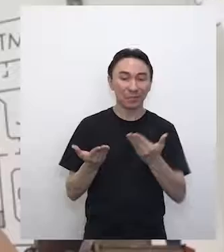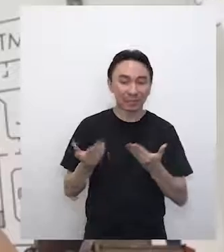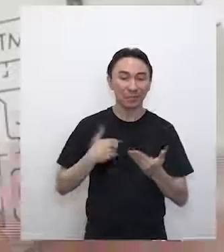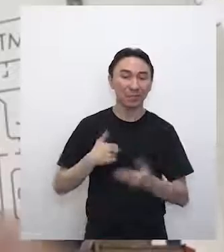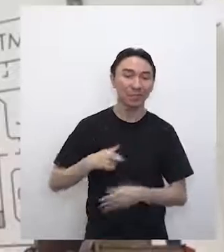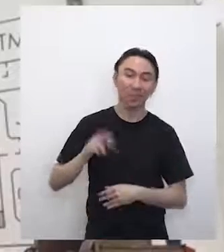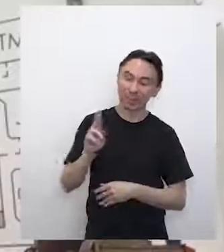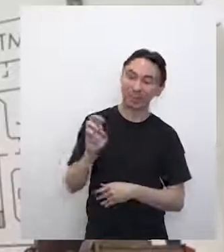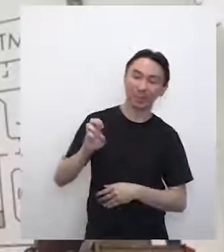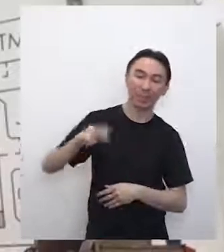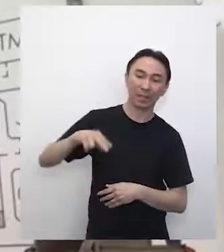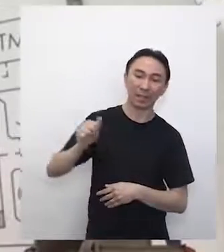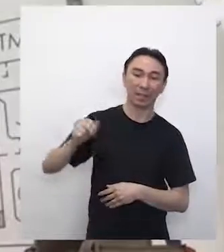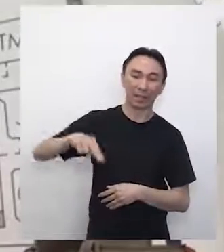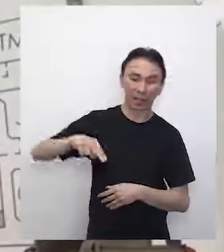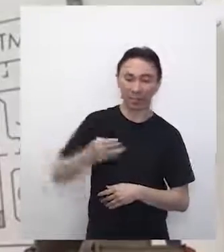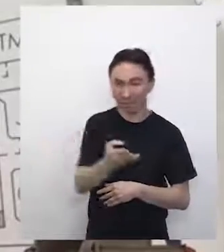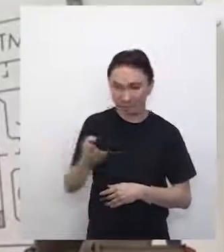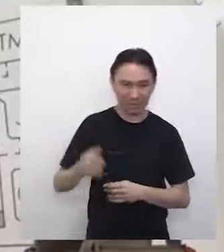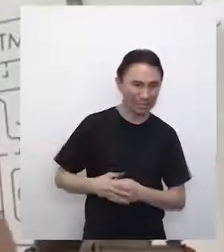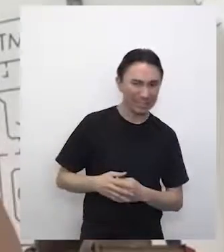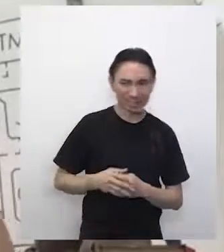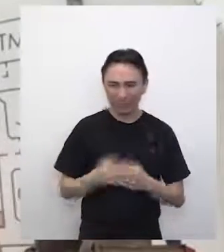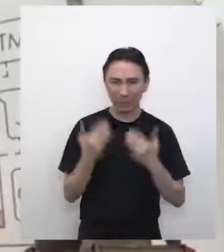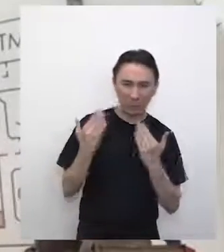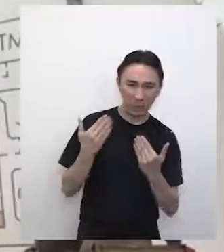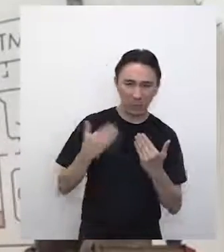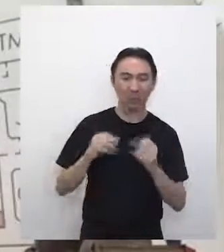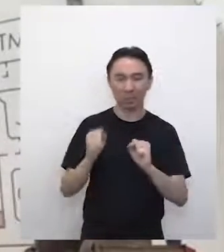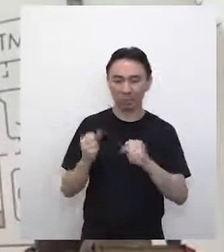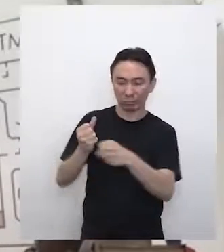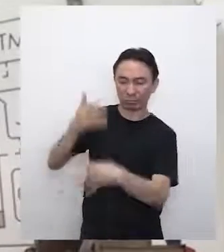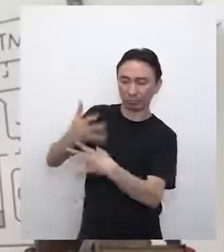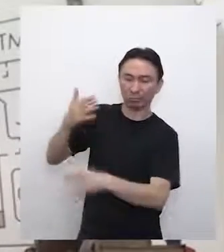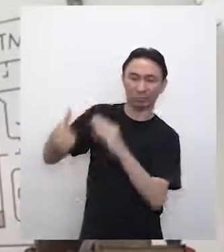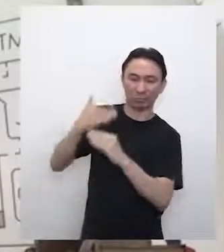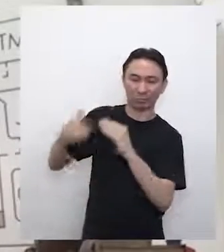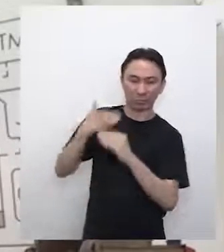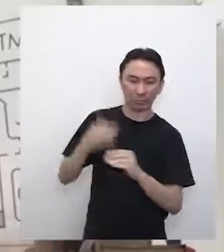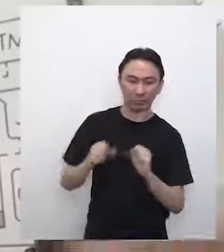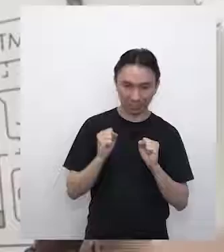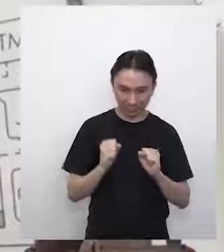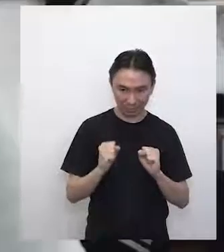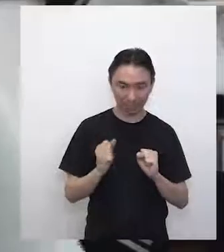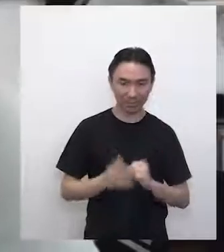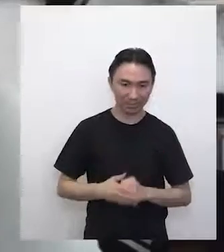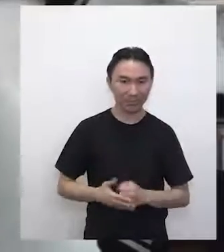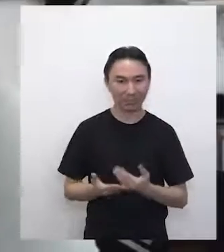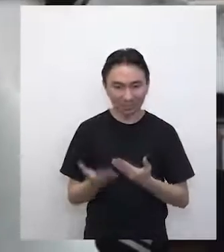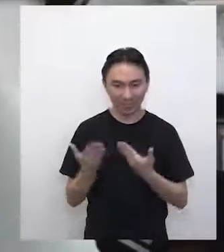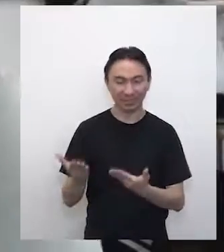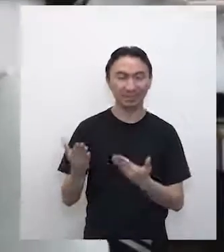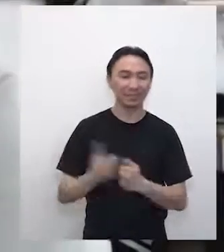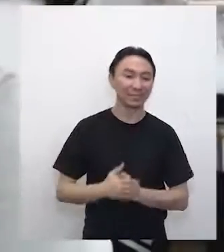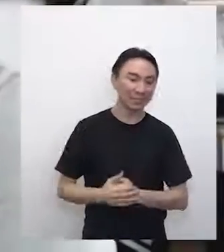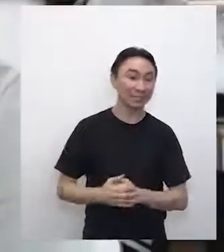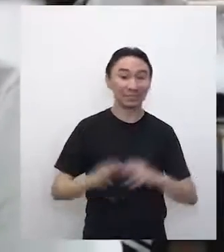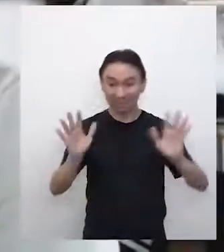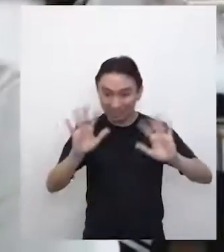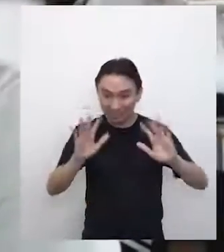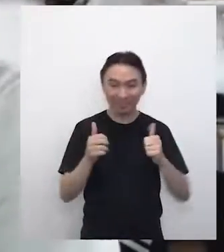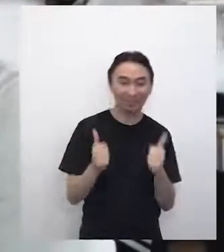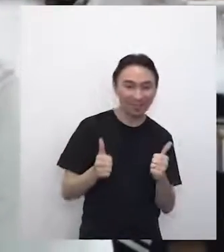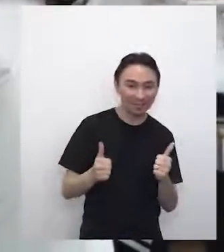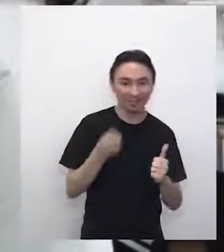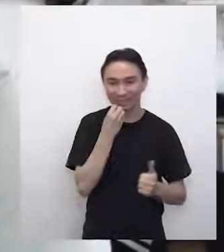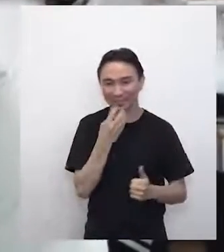tiverem alguma dúvida, podem ir colocando no chat, tá bom? É com você, Renan, vai lá. Fala, pessoal, tudo bem com vocês?